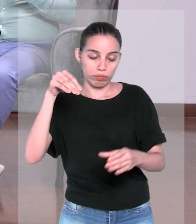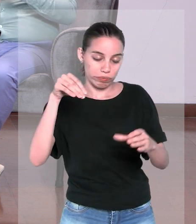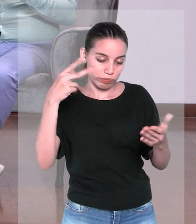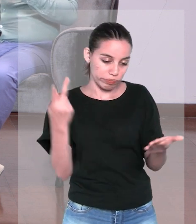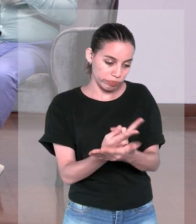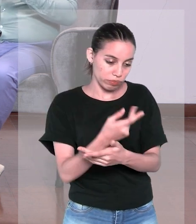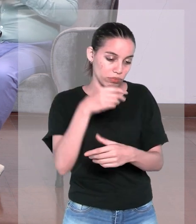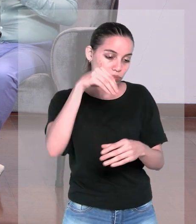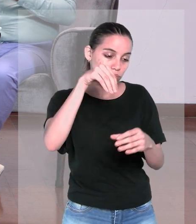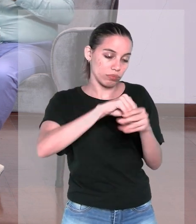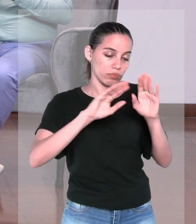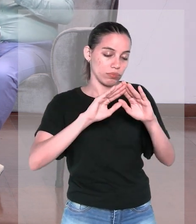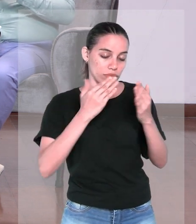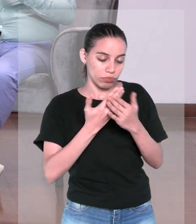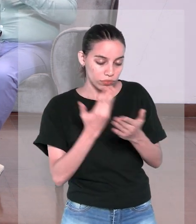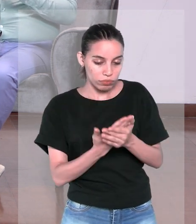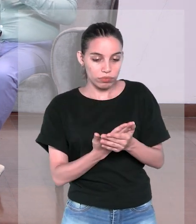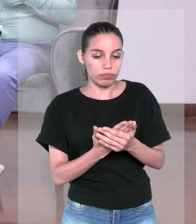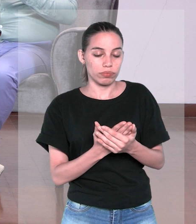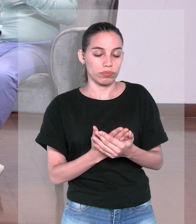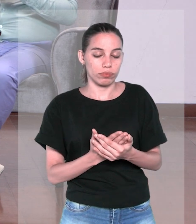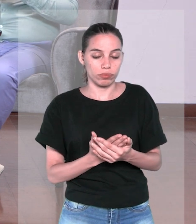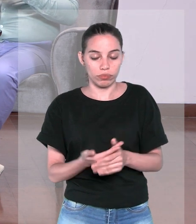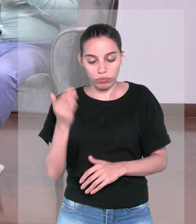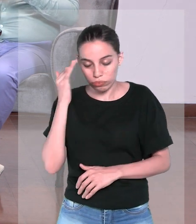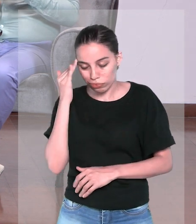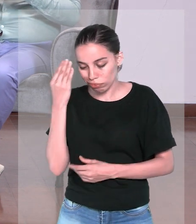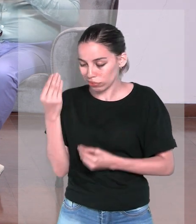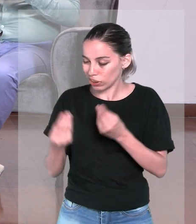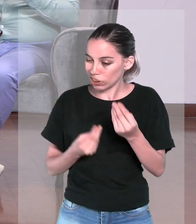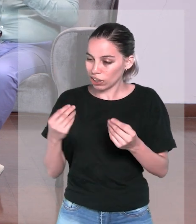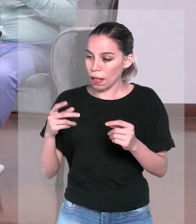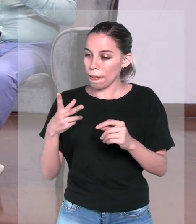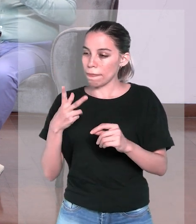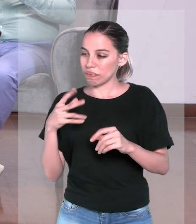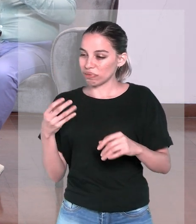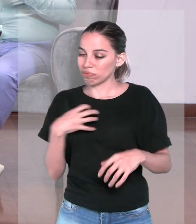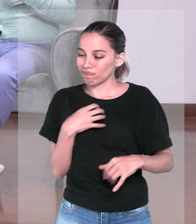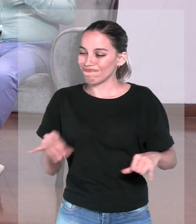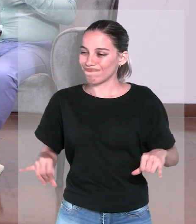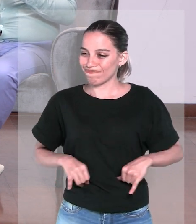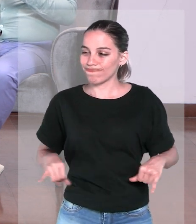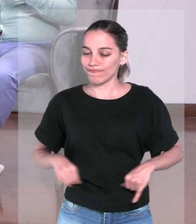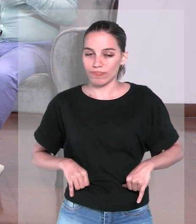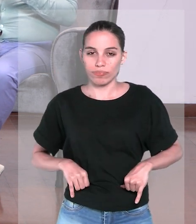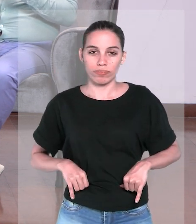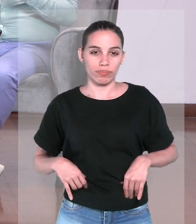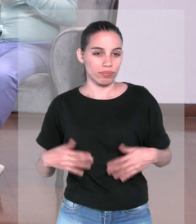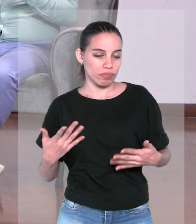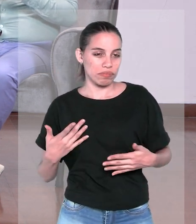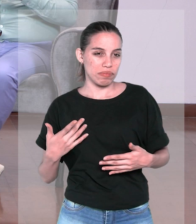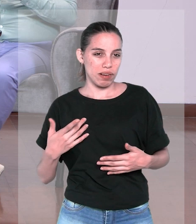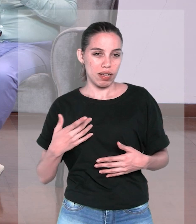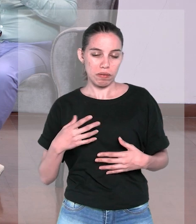veio pelo nosso filho, pela nossa filha, veio de um modo como um soco no nosso estômago. Então, não dá mais para a gente fazer